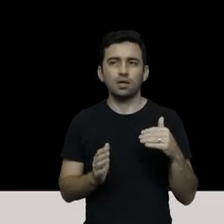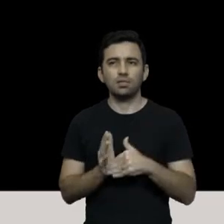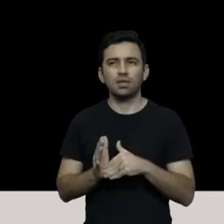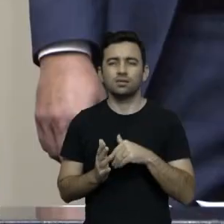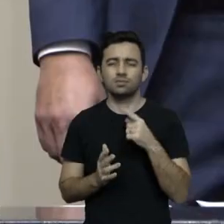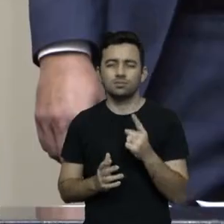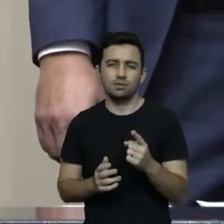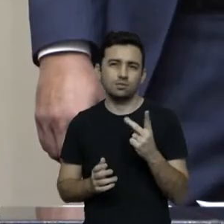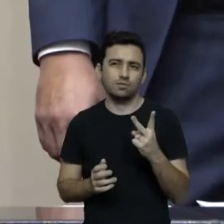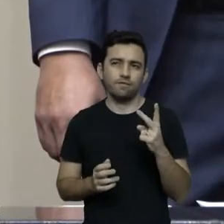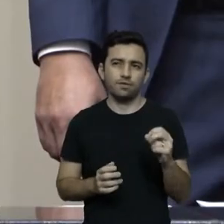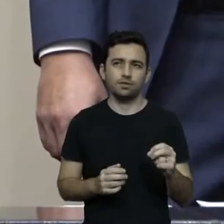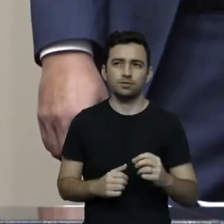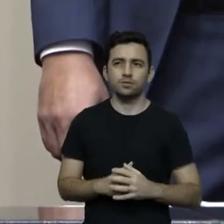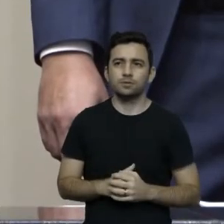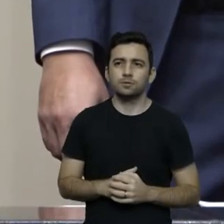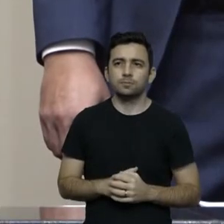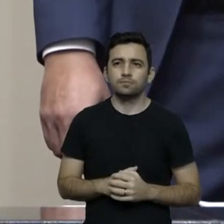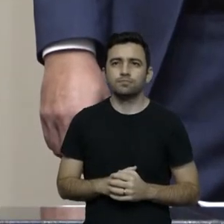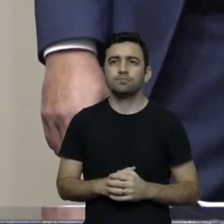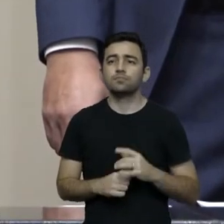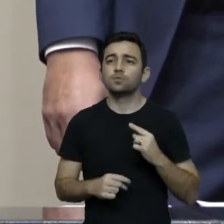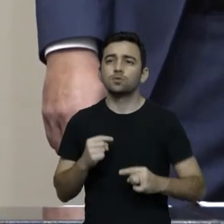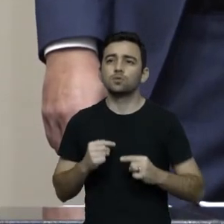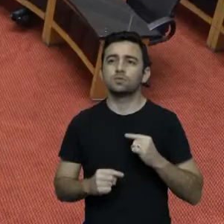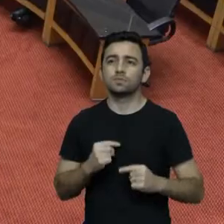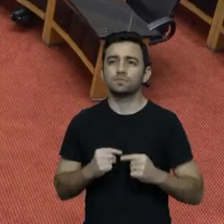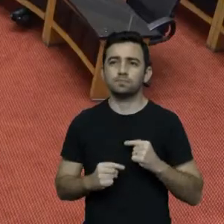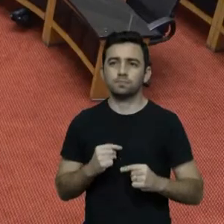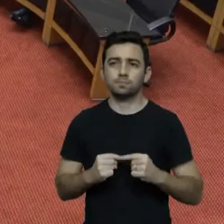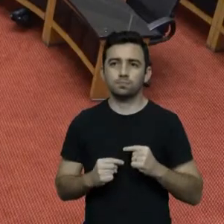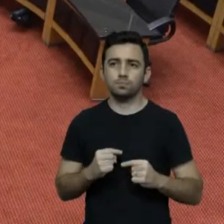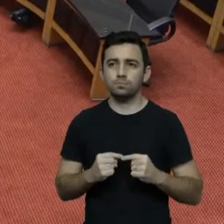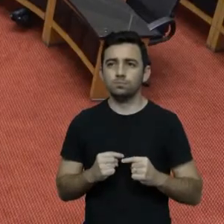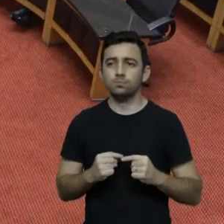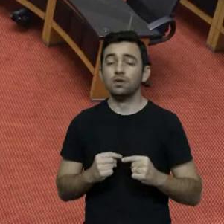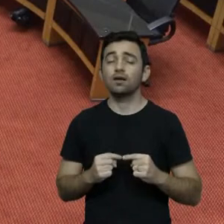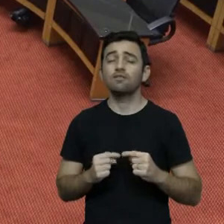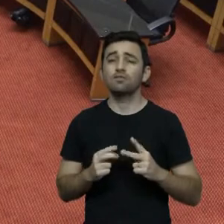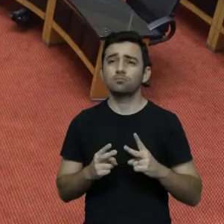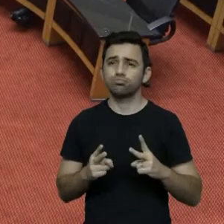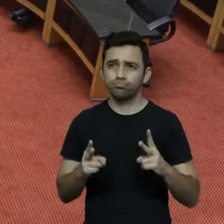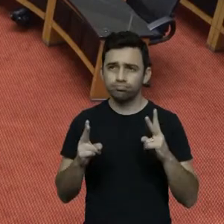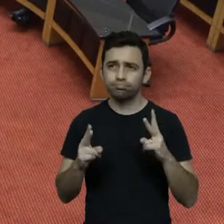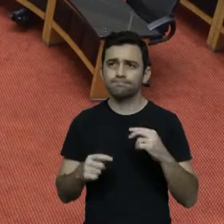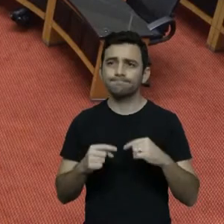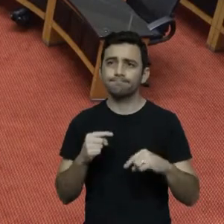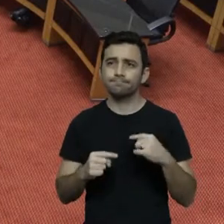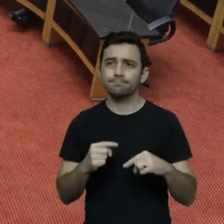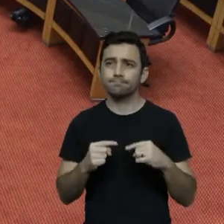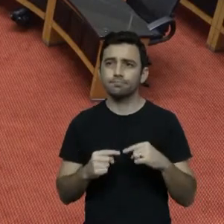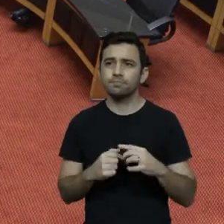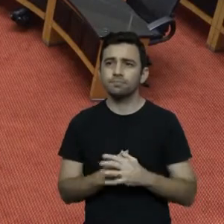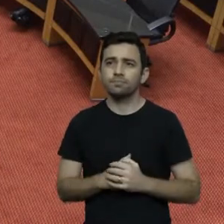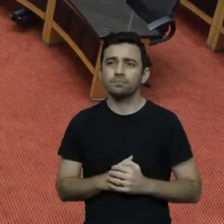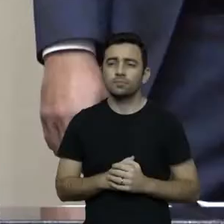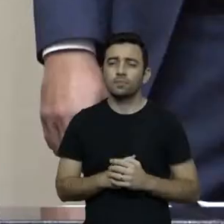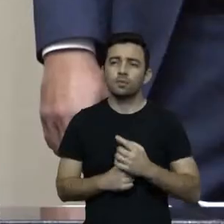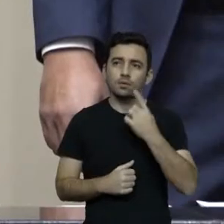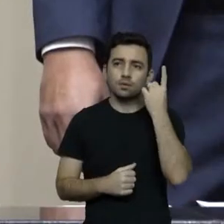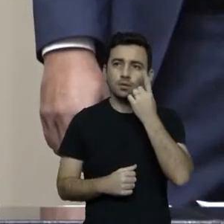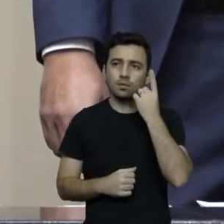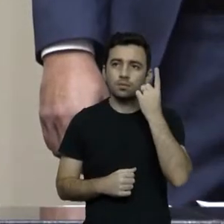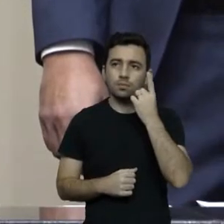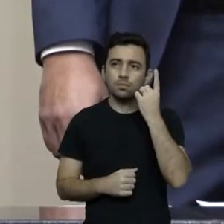120 de discussão ainda para discutir o deputado